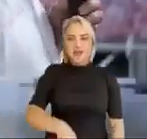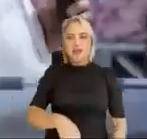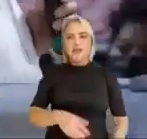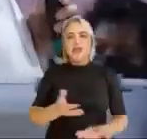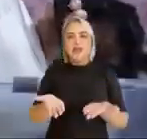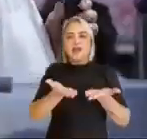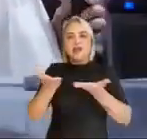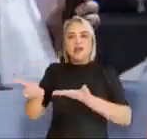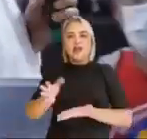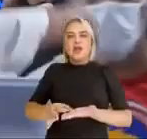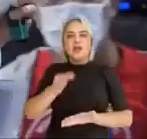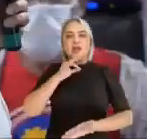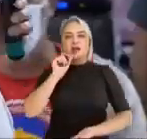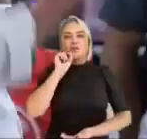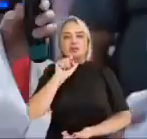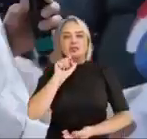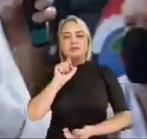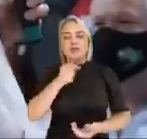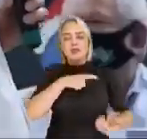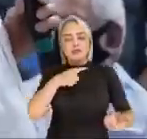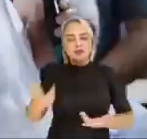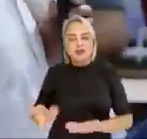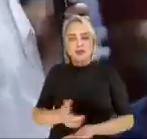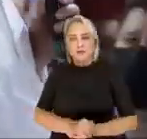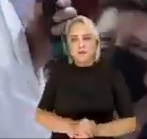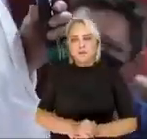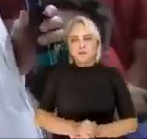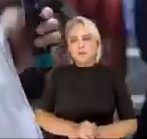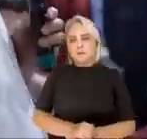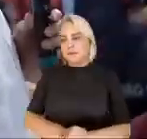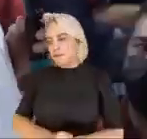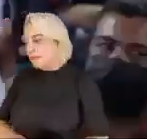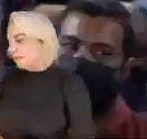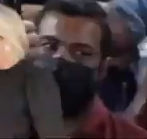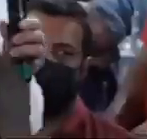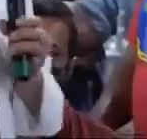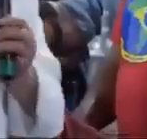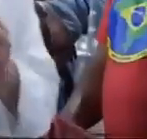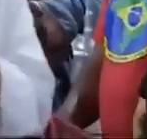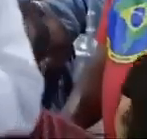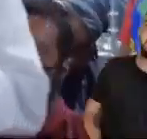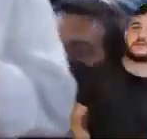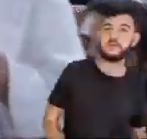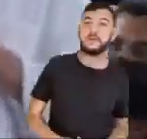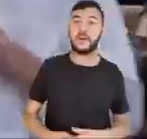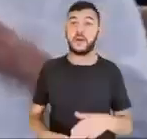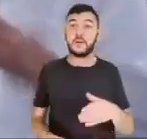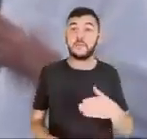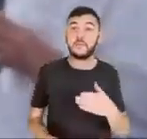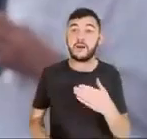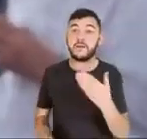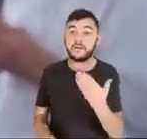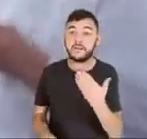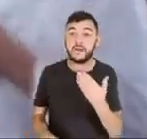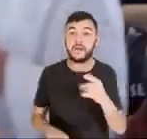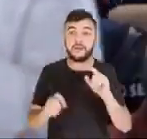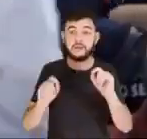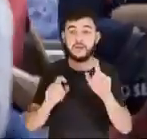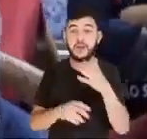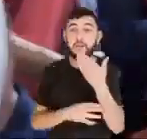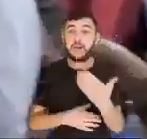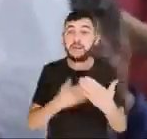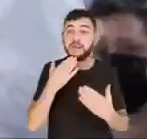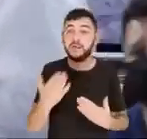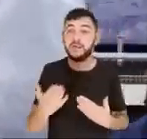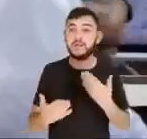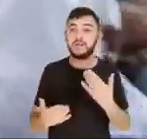reivindicação de vocês. Eu tive que atender pauta de reivindicação, sabe? E estive aqui para conversar com muita